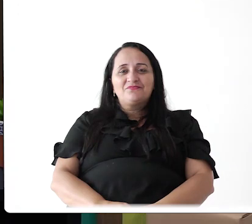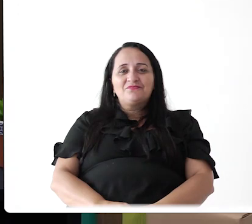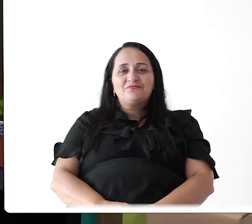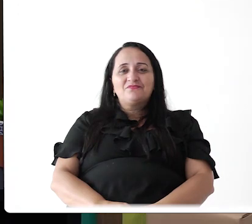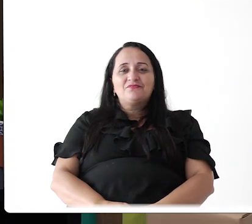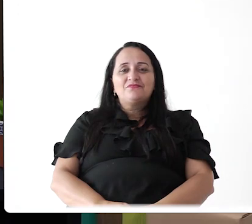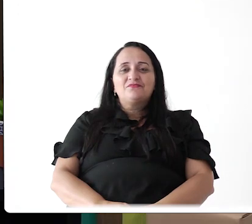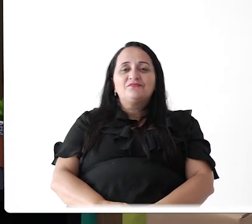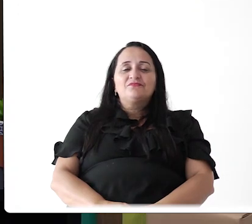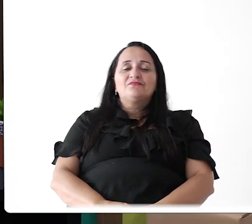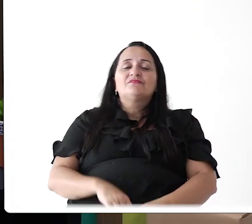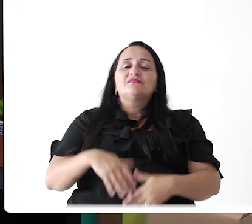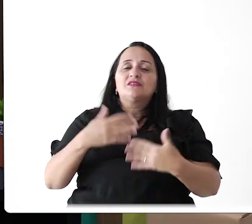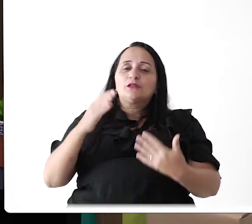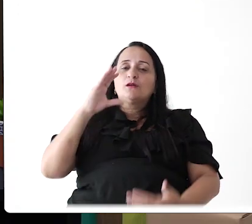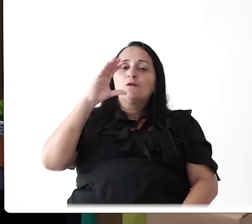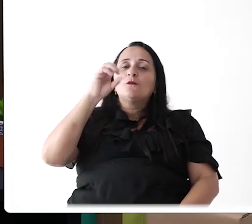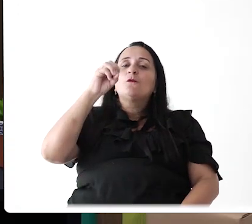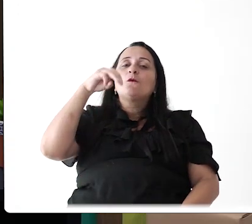a ideia de